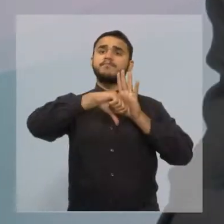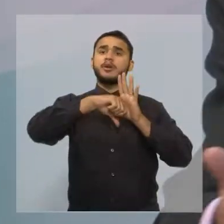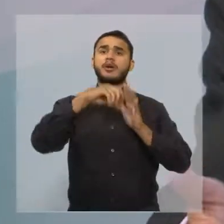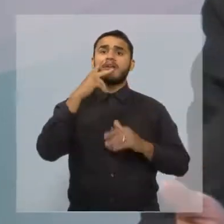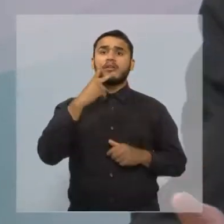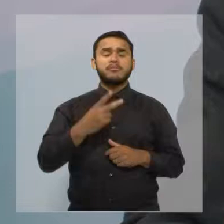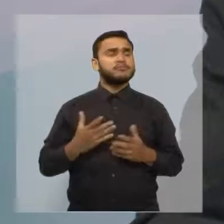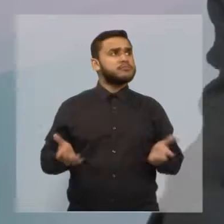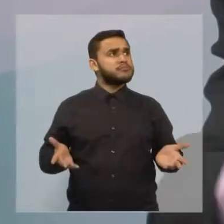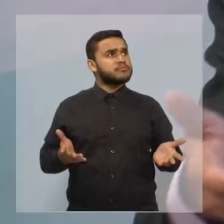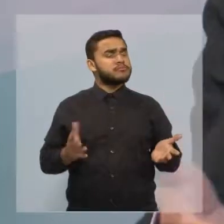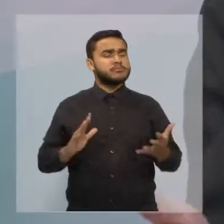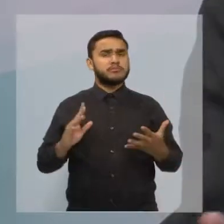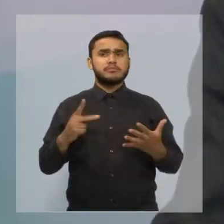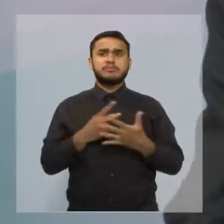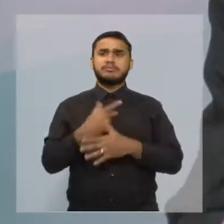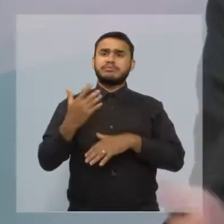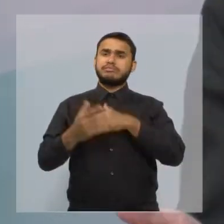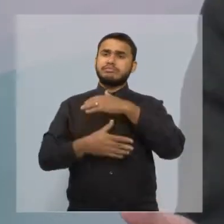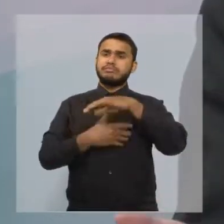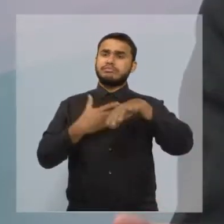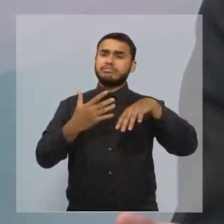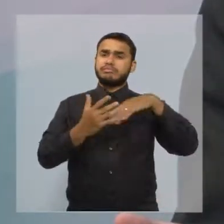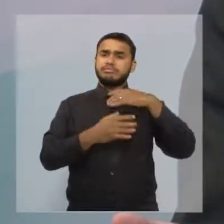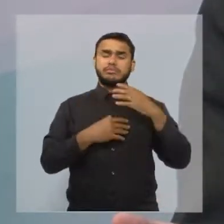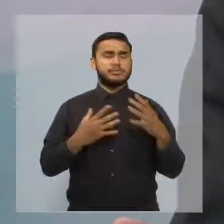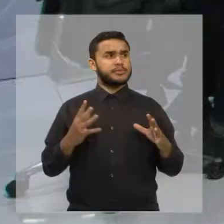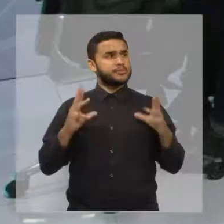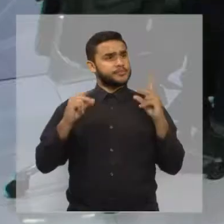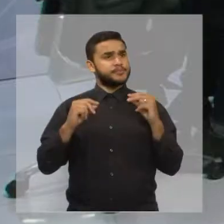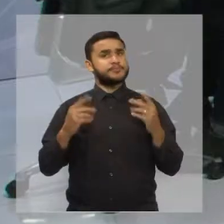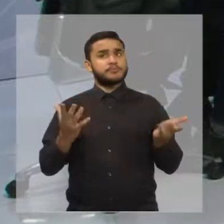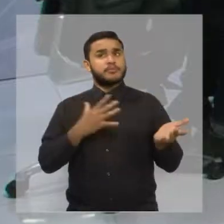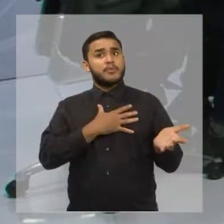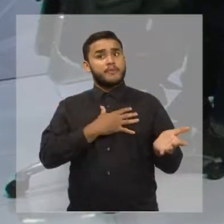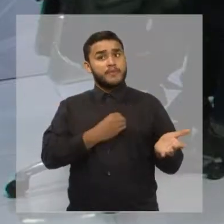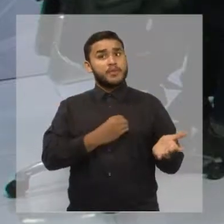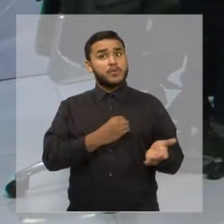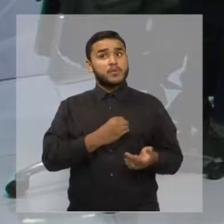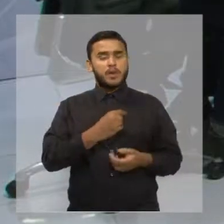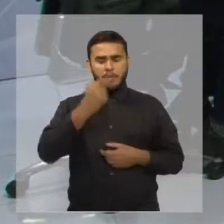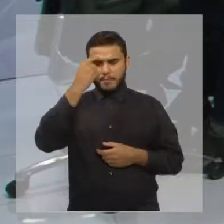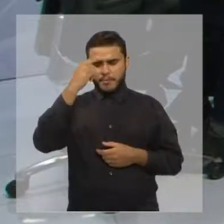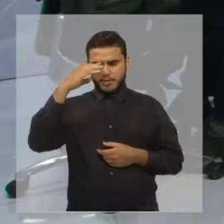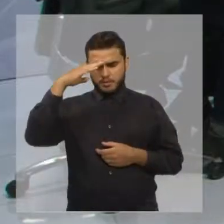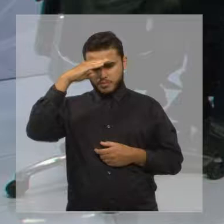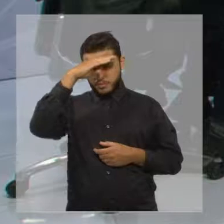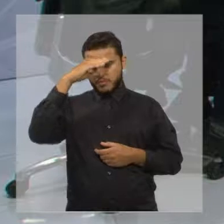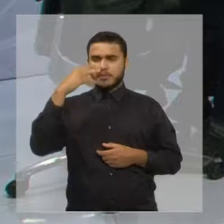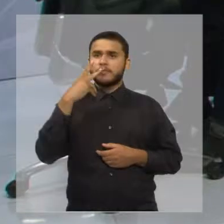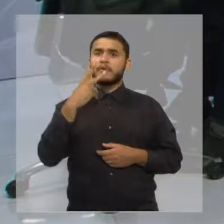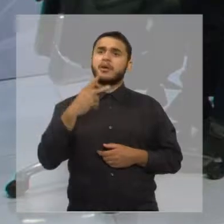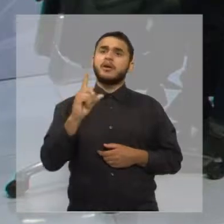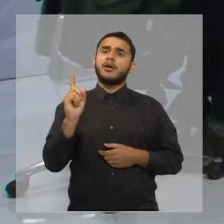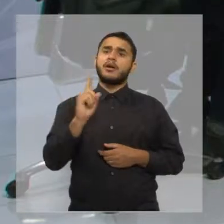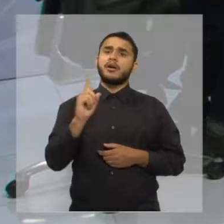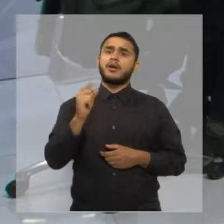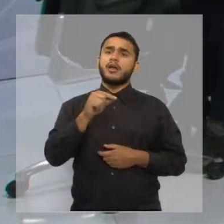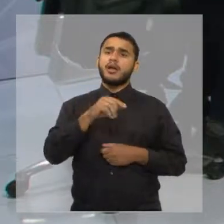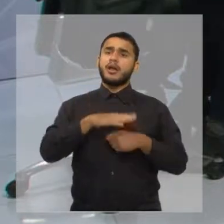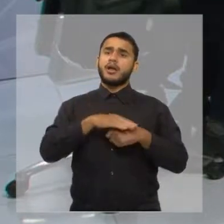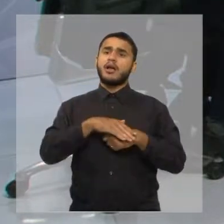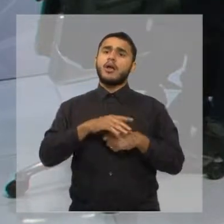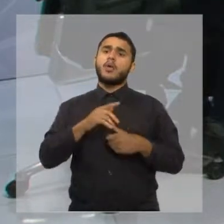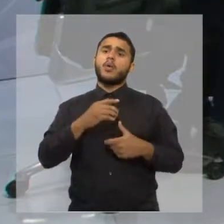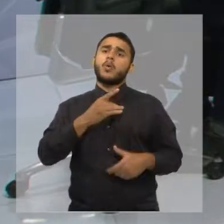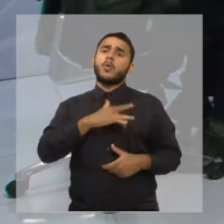Então sujou as vestes com a corrupção, e agora o pai vem com essa história de dizer que é